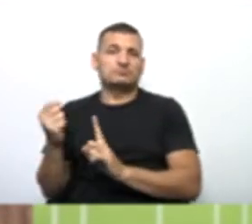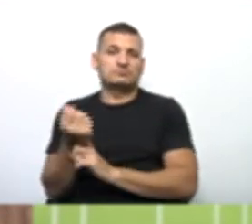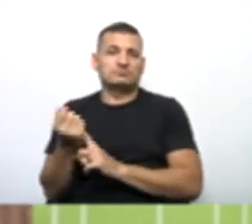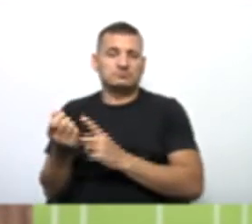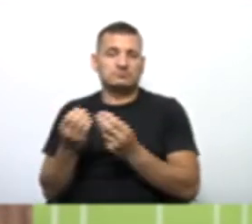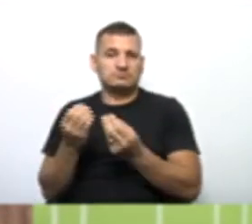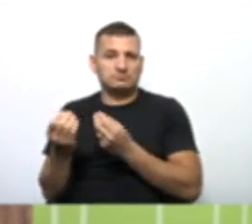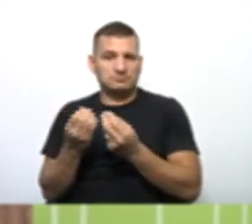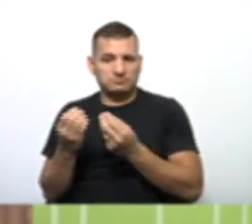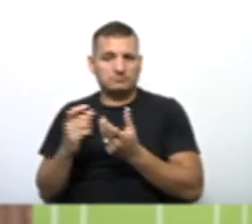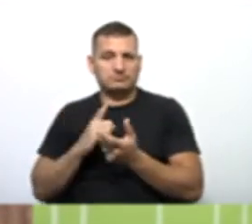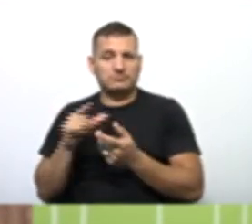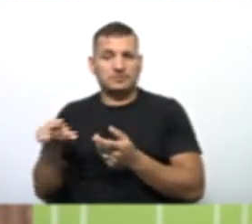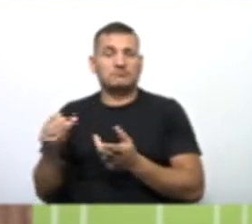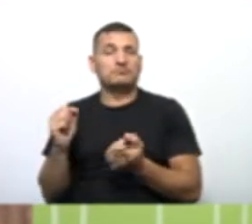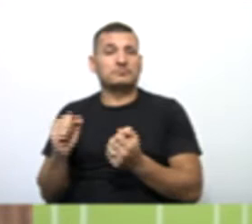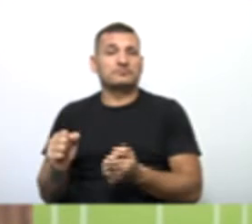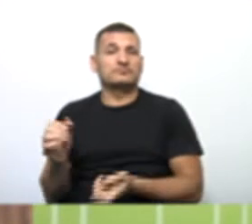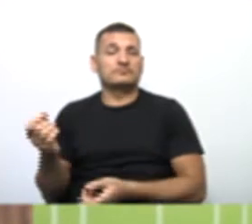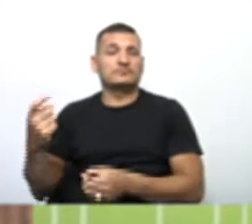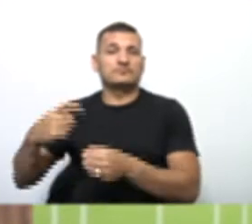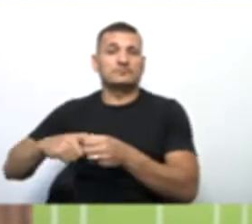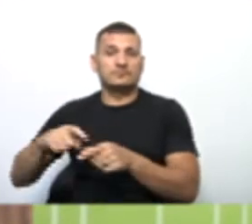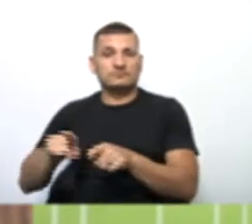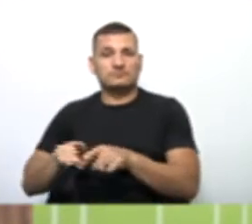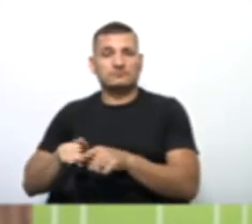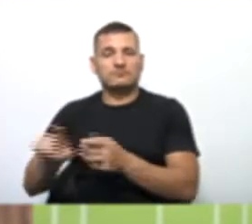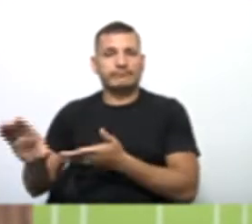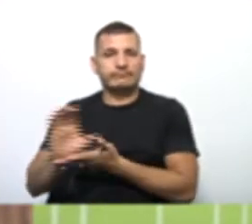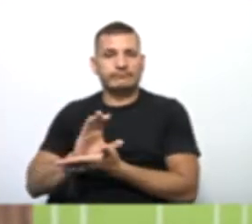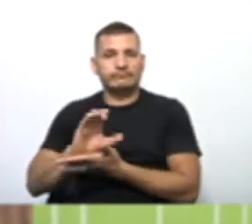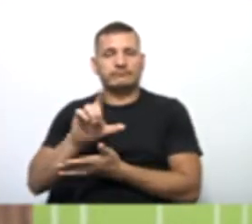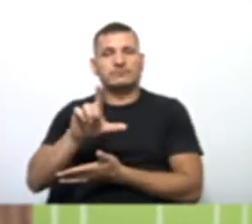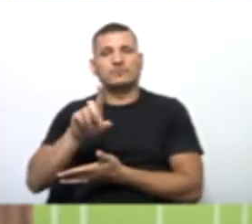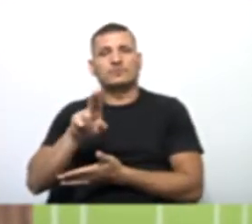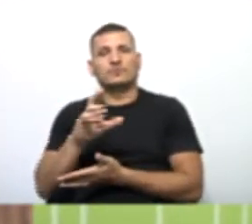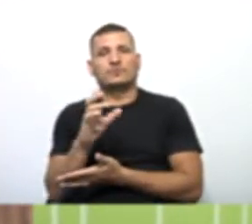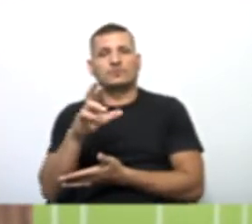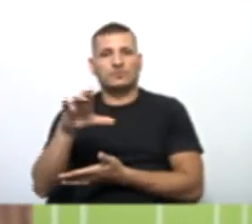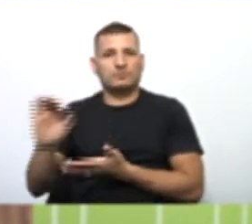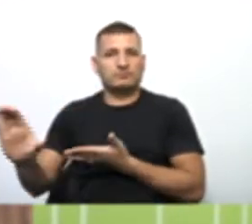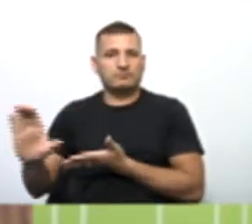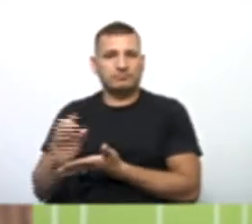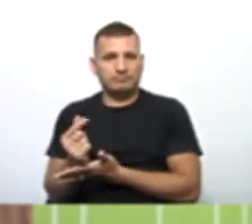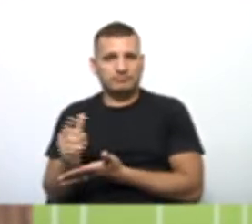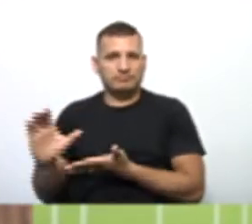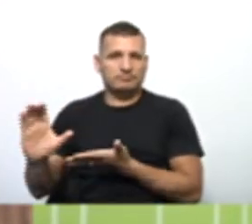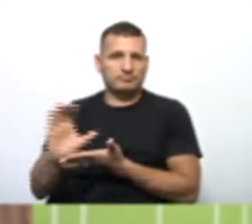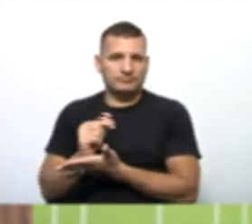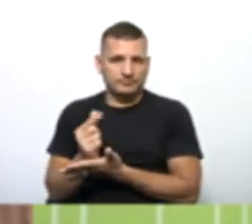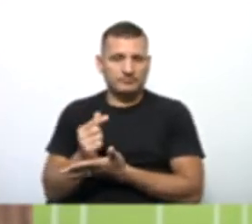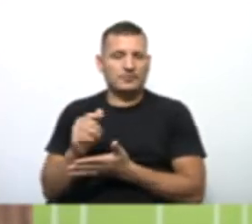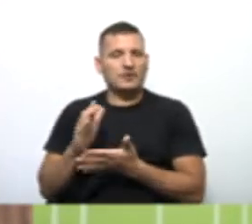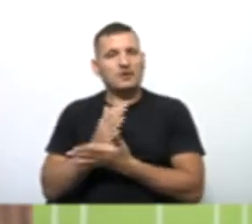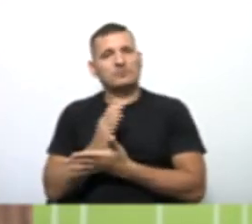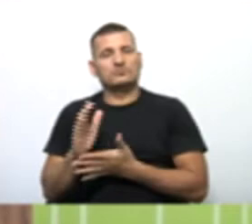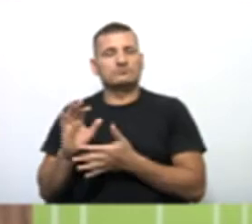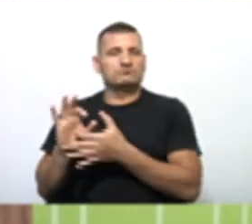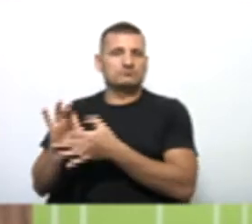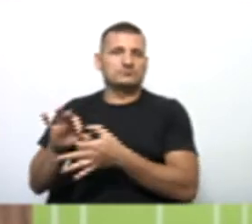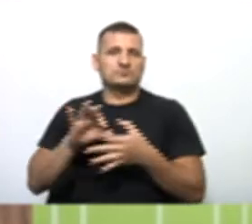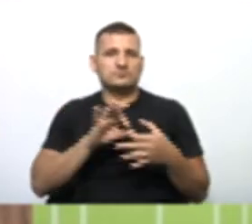também pode ter retorno em forma de lucro, que são algumas das questões que estão no contexto de empresas,